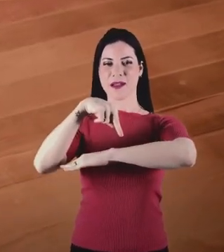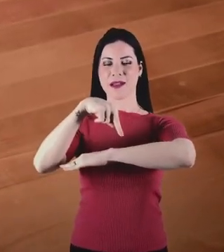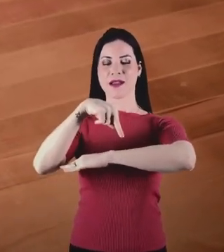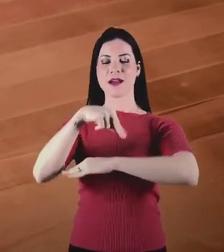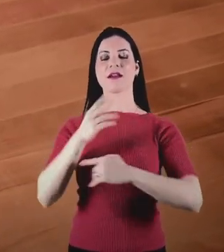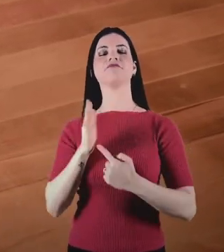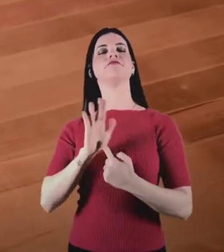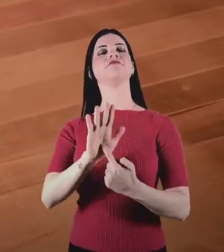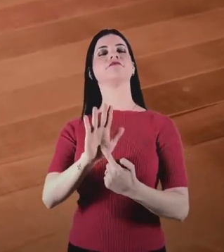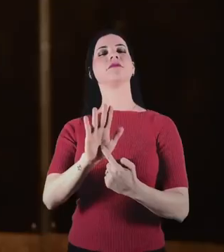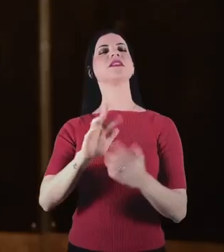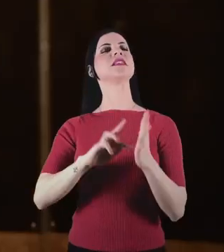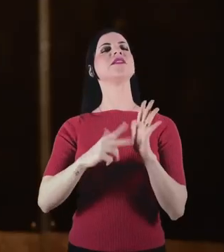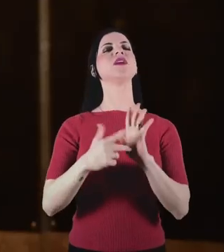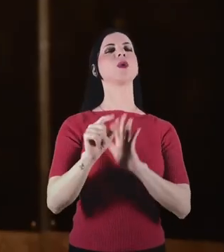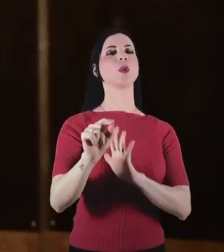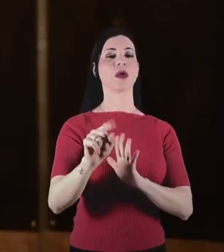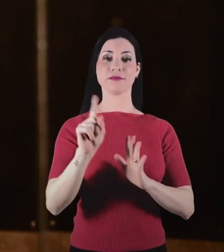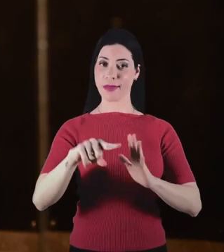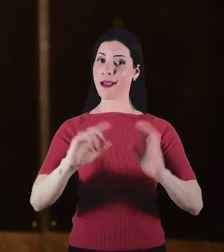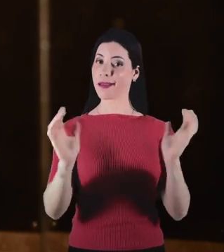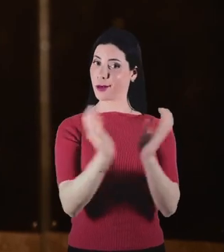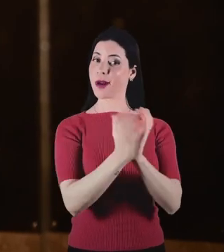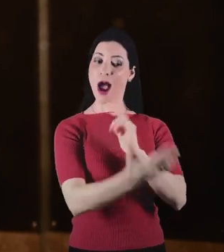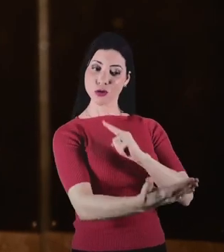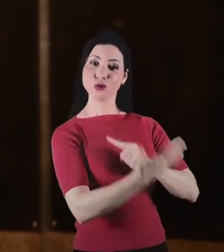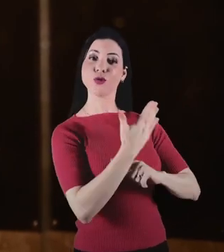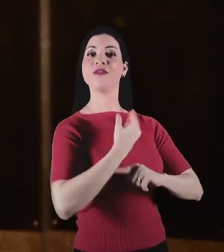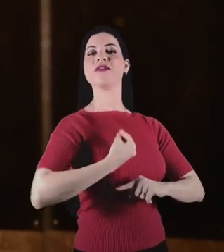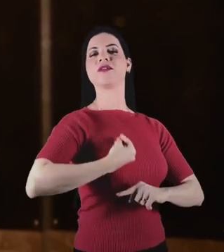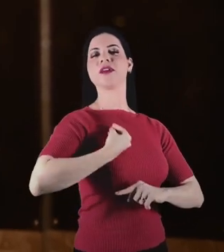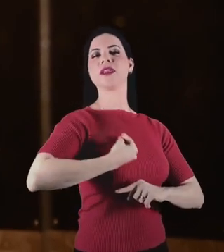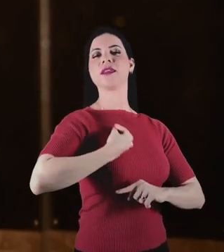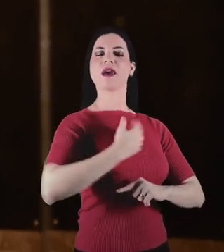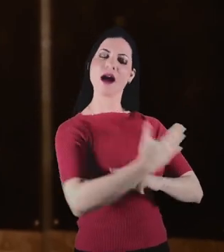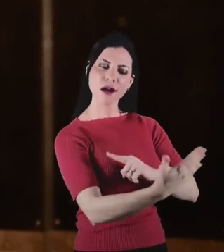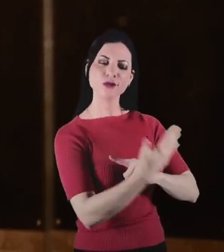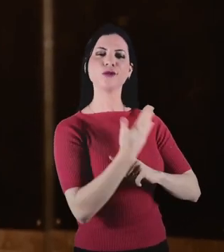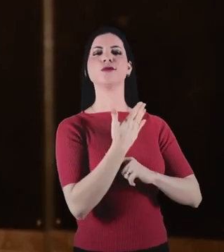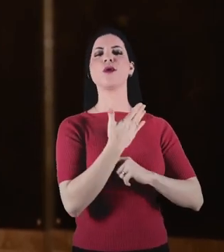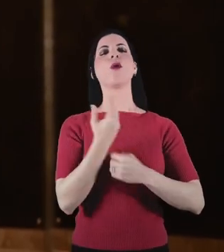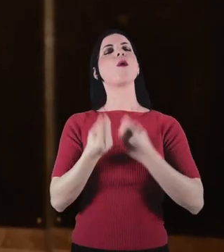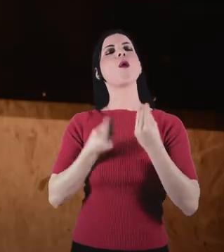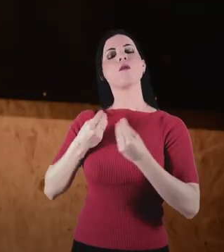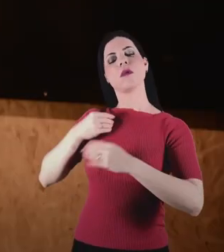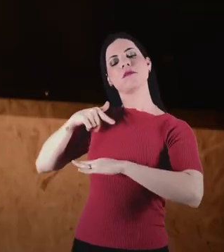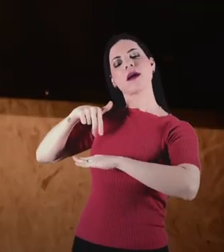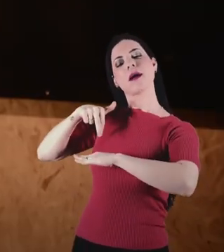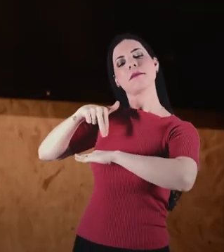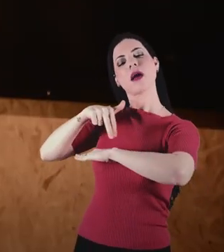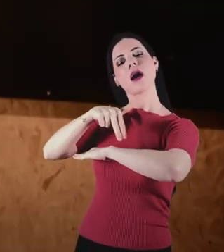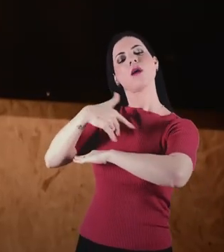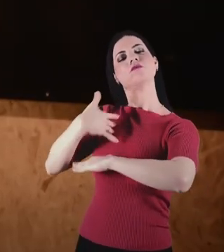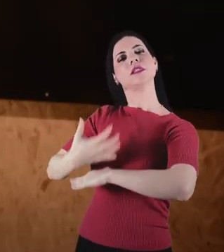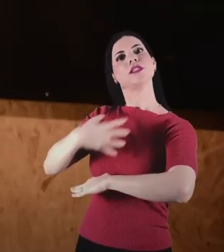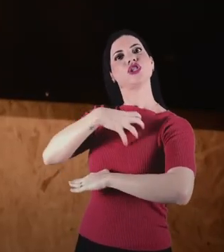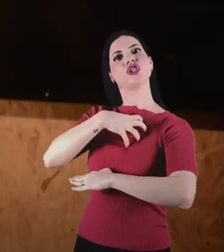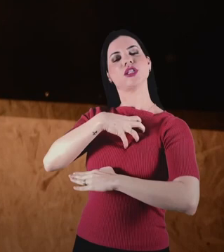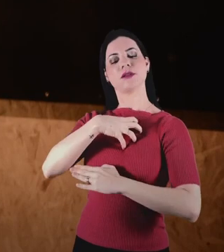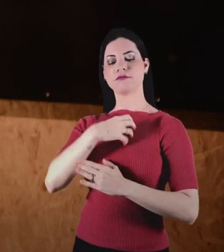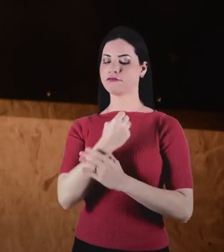pisa, para, pose. É uma categoria que ela me ajudou muito no meu caminhar, me ajudou muito